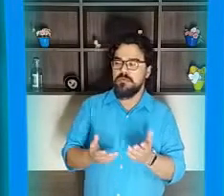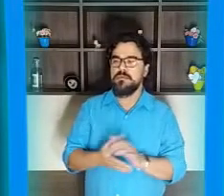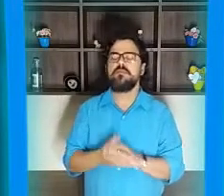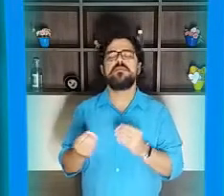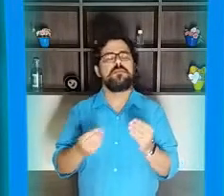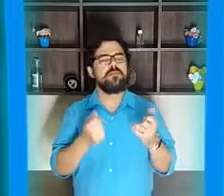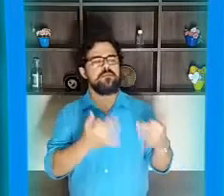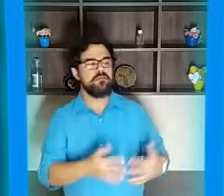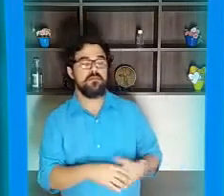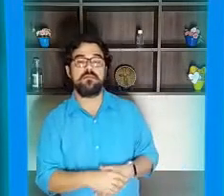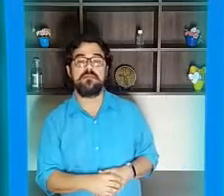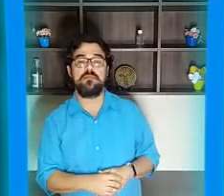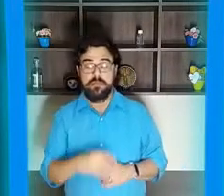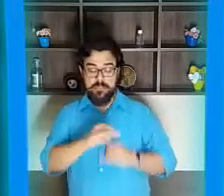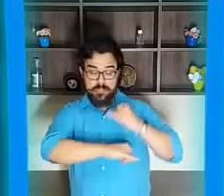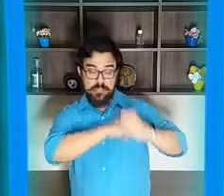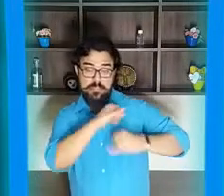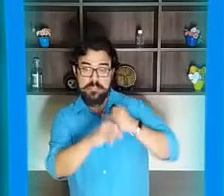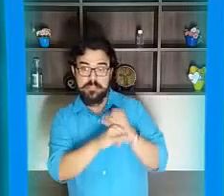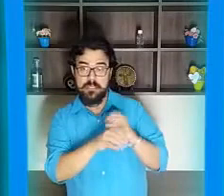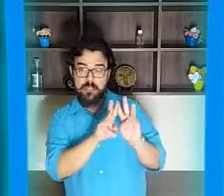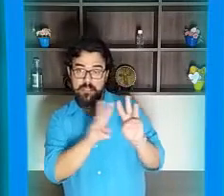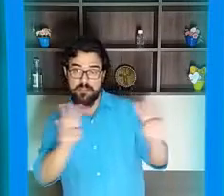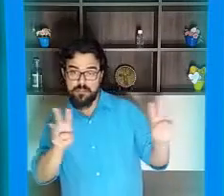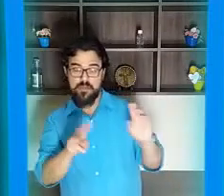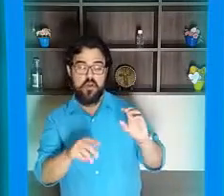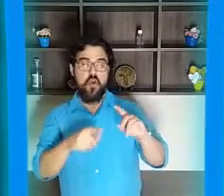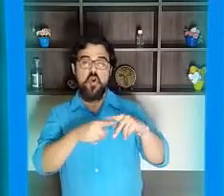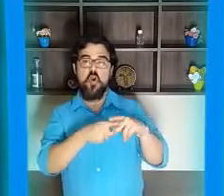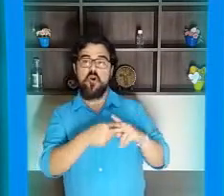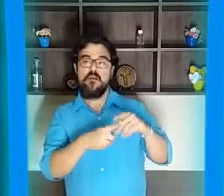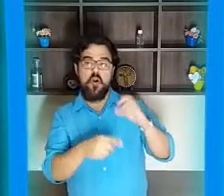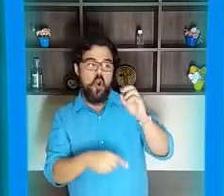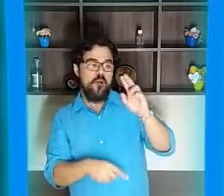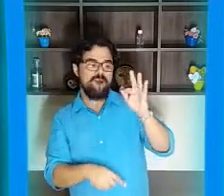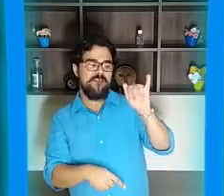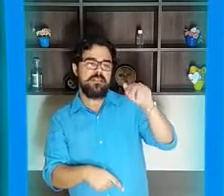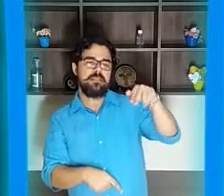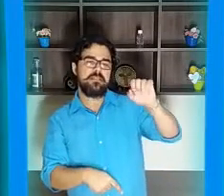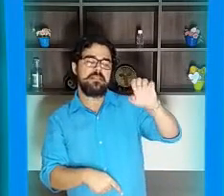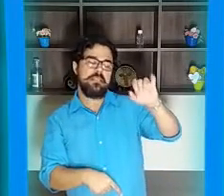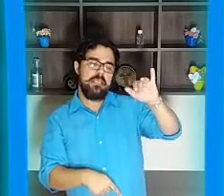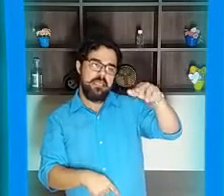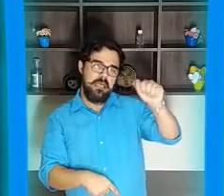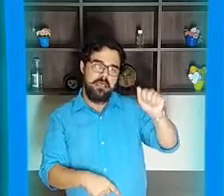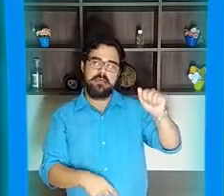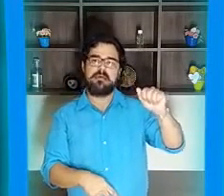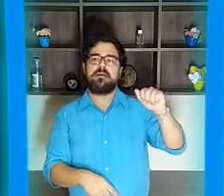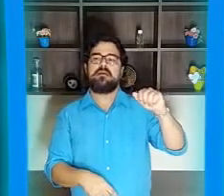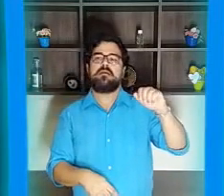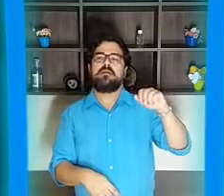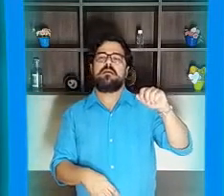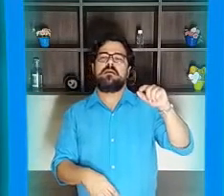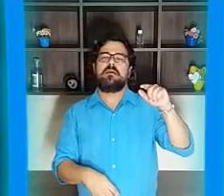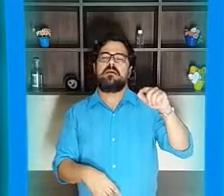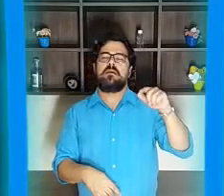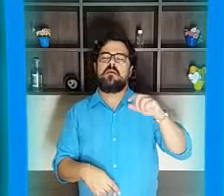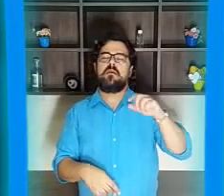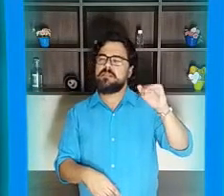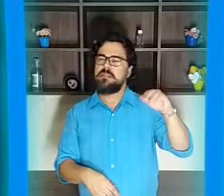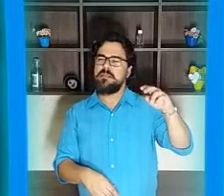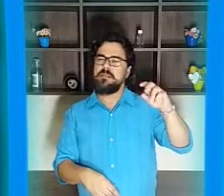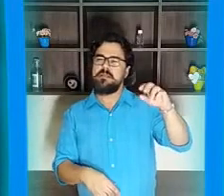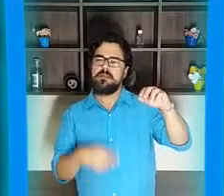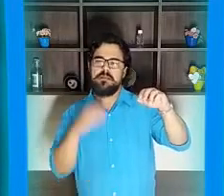nosso site, que é oficina.org.br, a gente está no Instagram, a gente está no Facebook, e